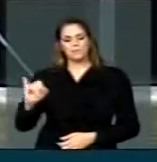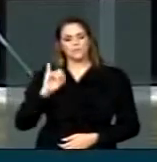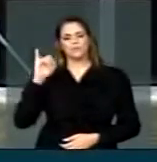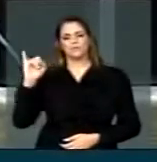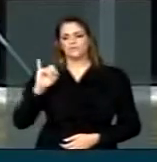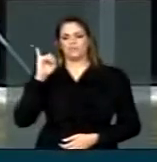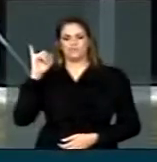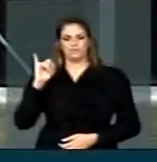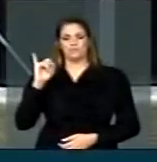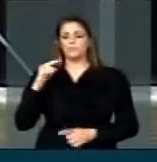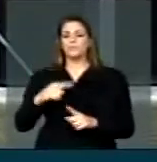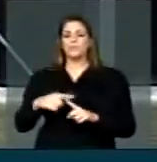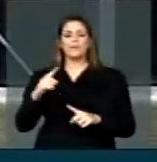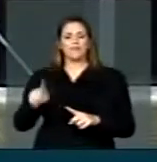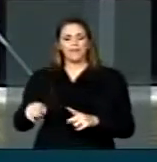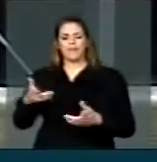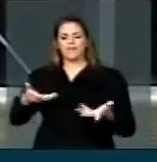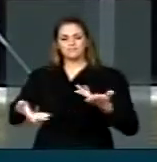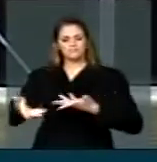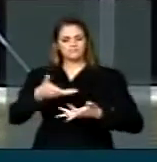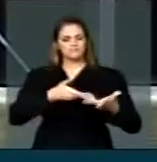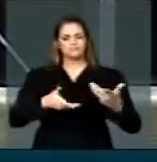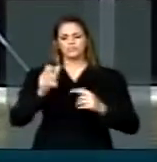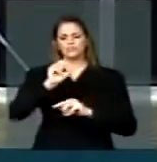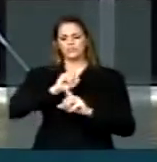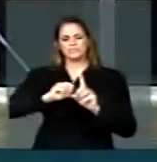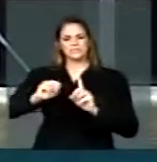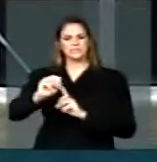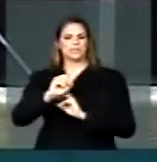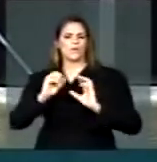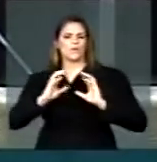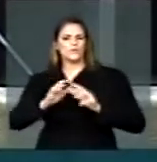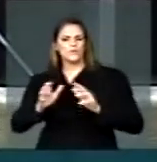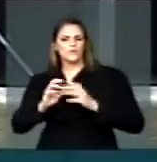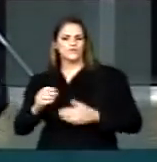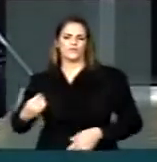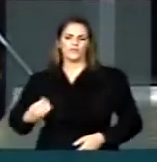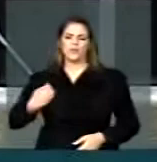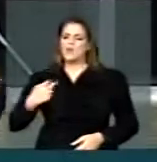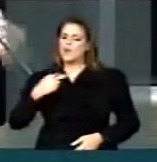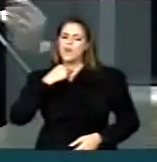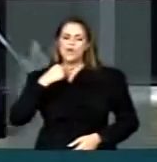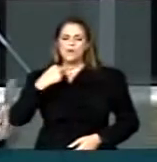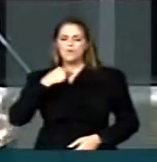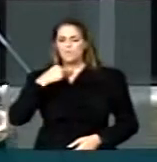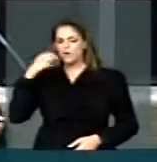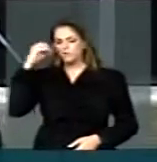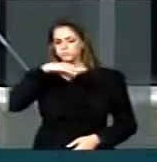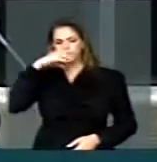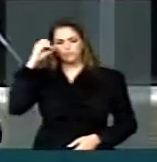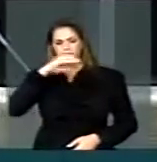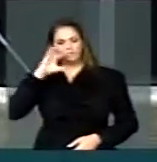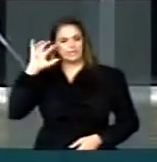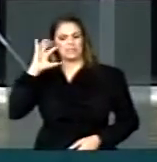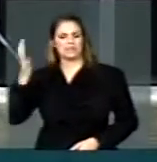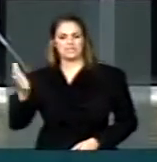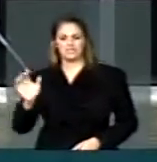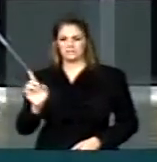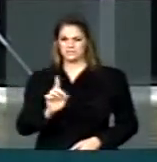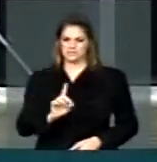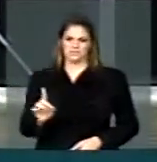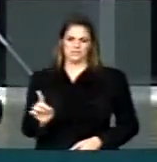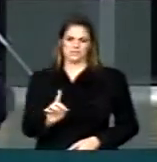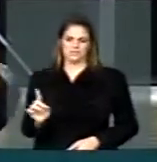E pactos de vivência não podem ser traduzidos de maneira estanque, né, como respostas a